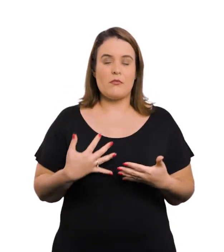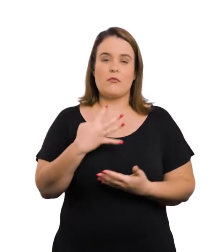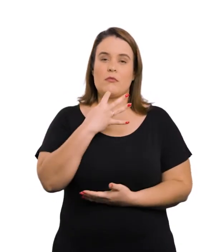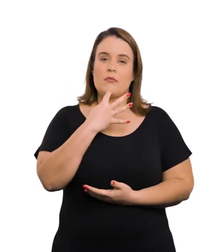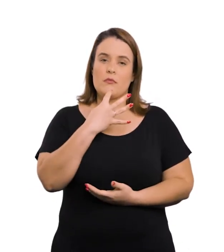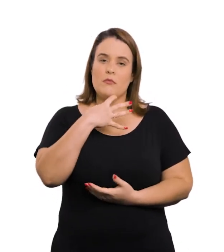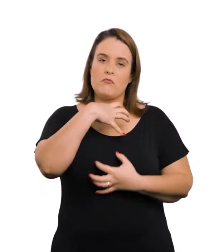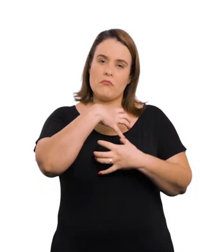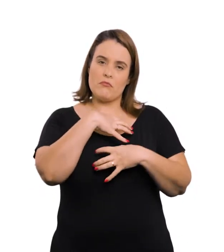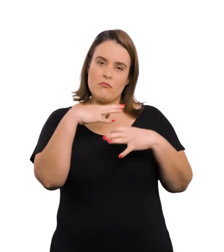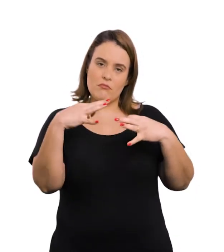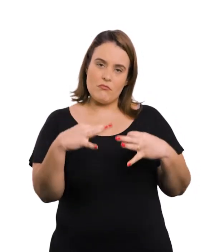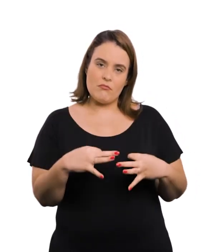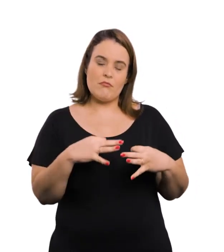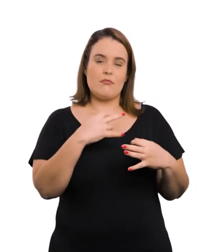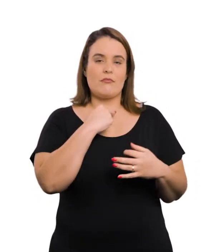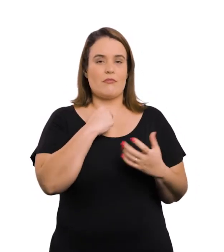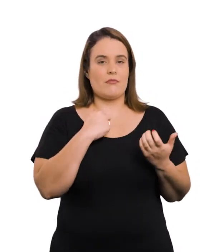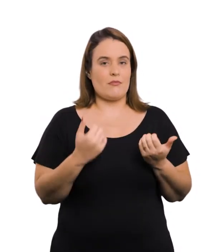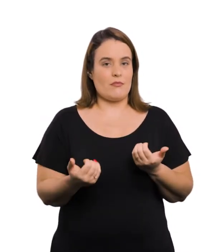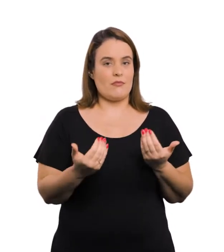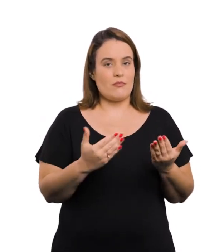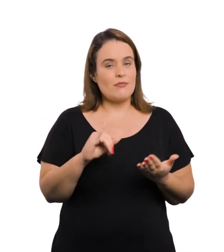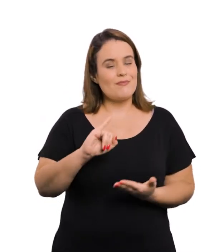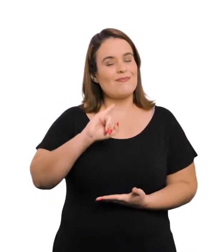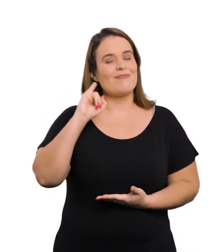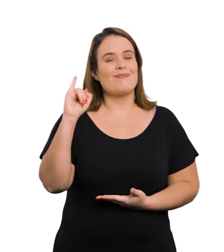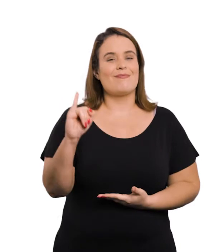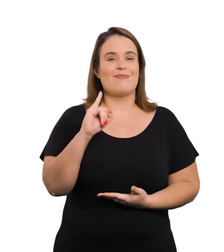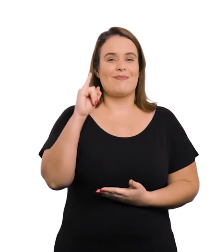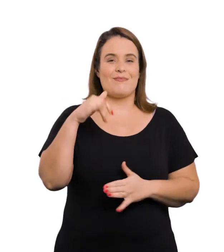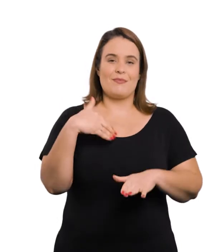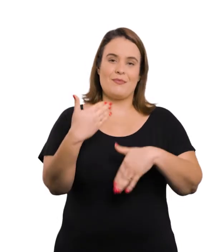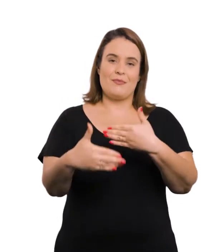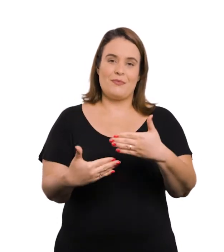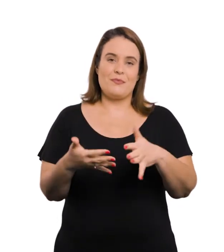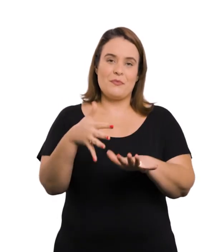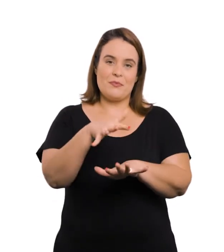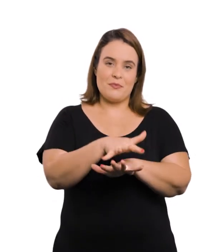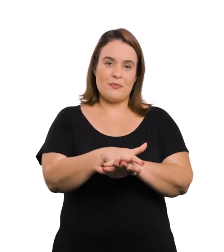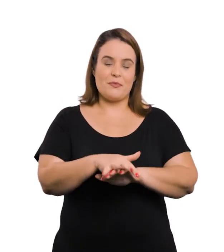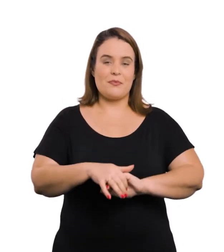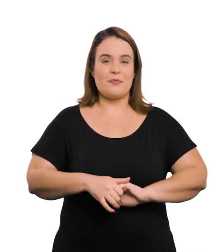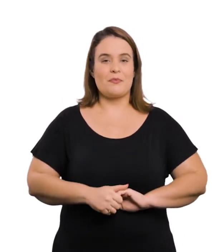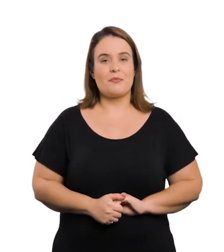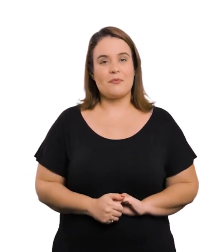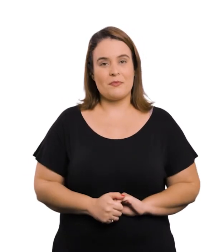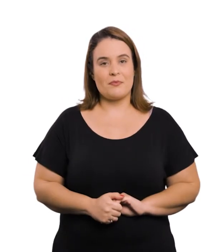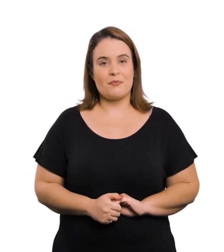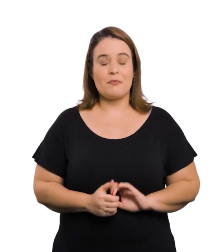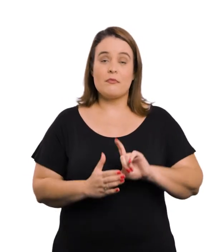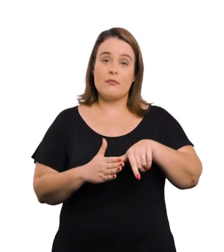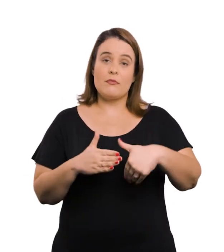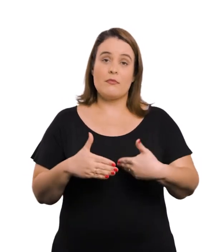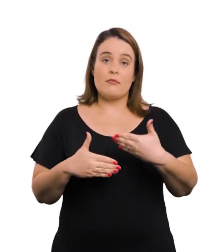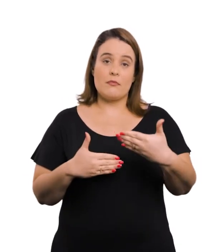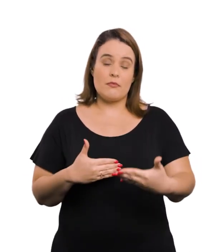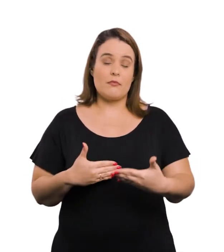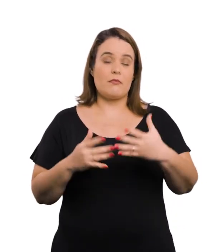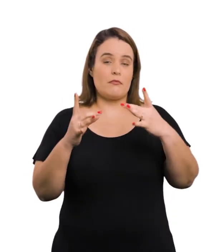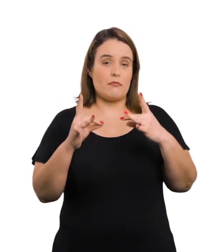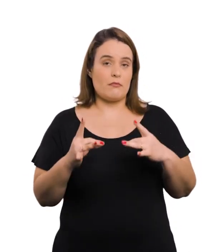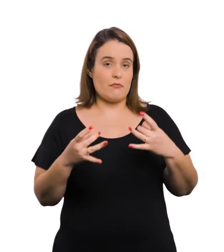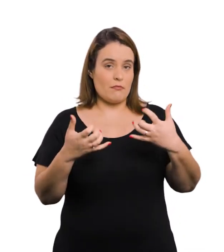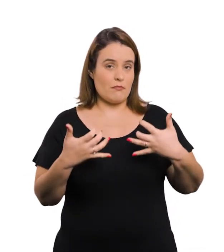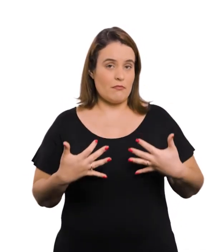e conhecer de maneira consistente as vagas ofertadas é fundamental para o processo de inclusão. Após a definição